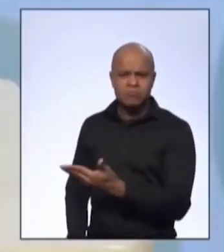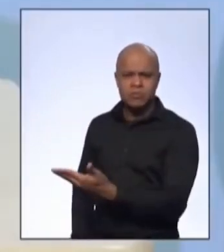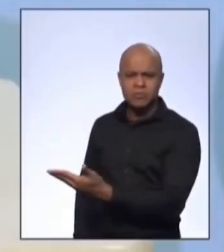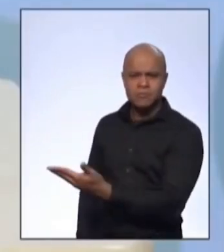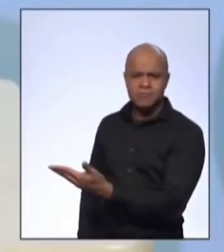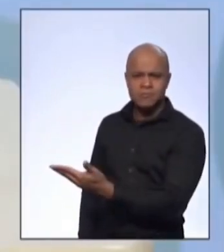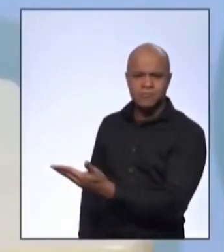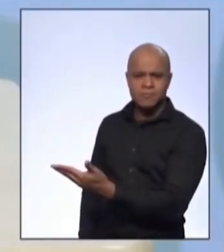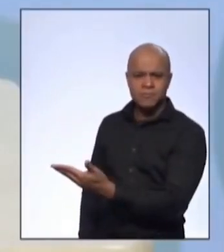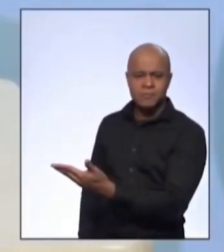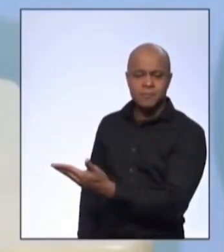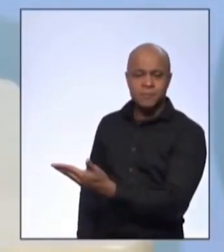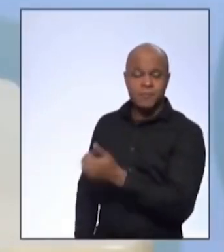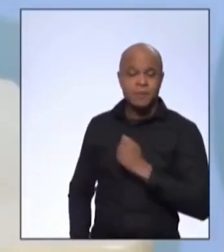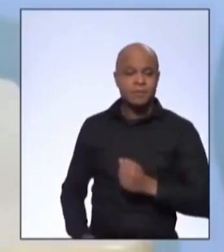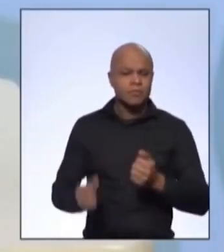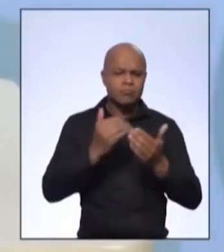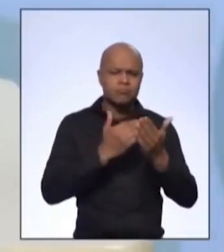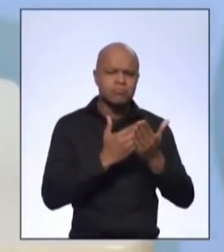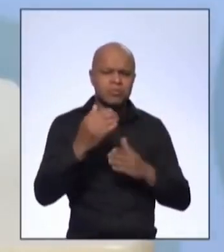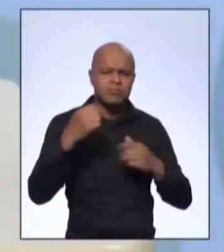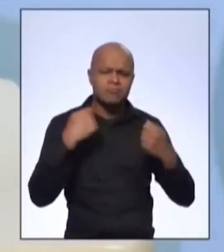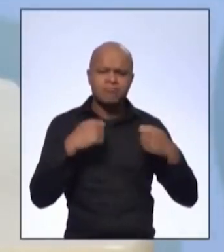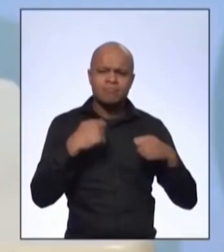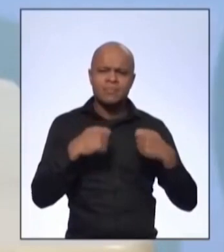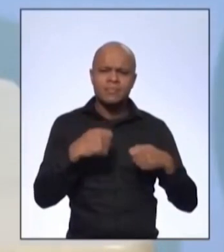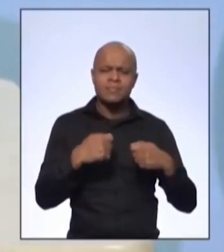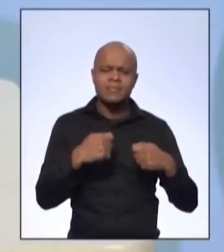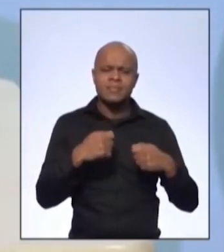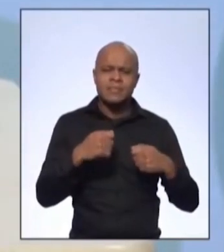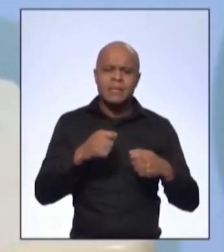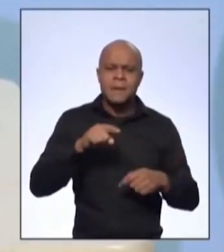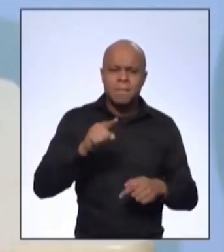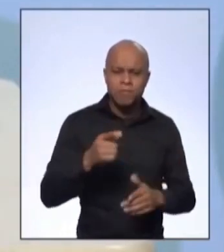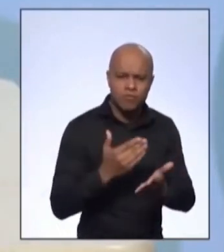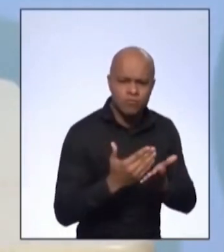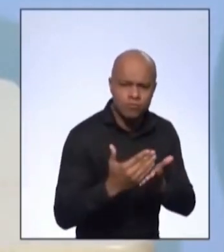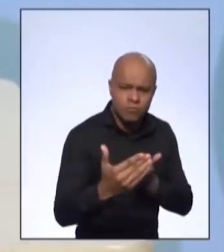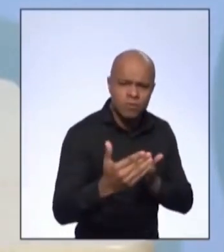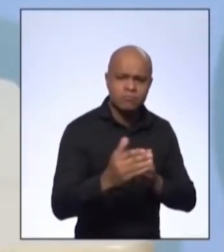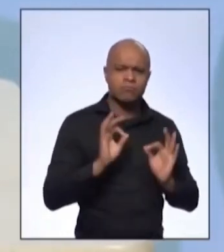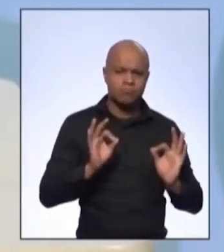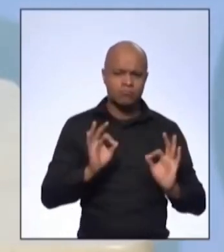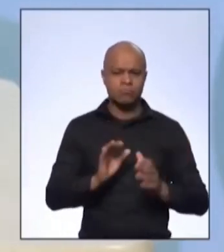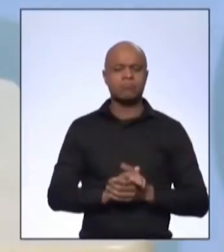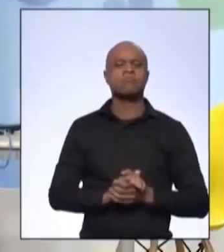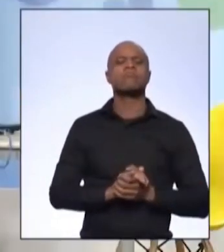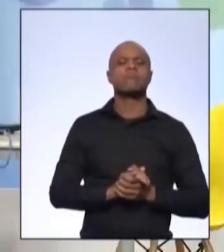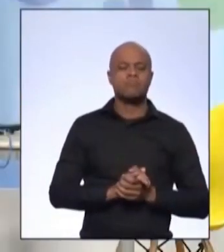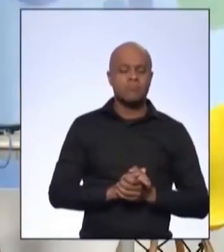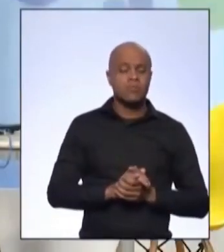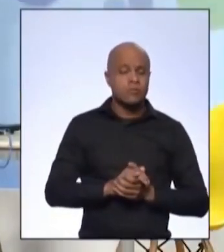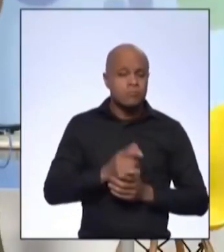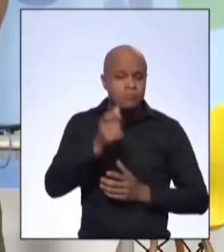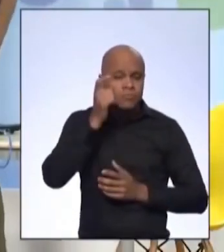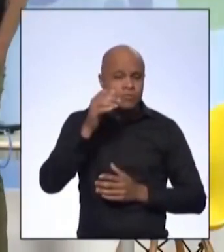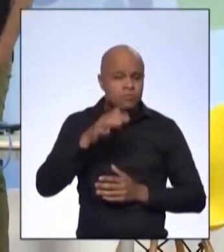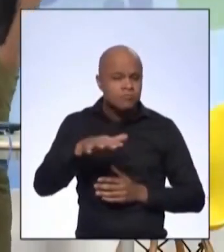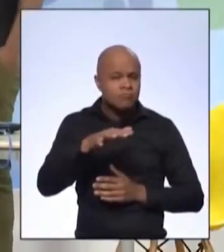Então, ó, o motor, para ele iniciar, ele precisa de que eu ligue, que eu feche o circuito, né? Observe